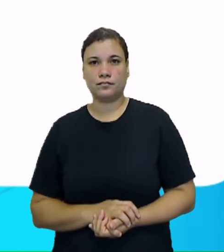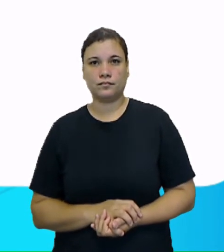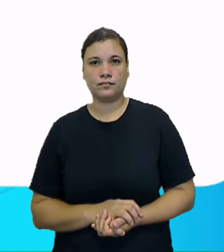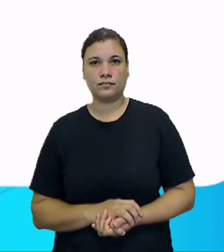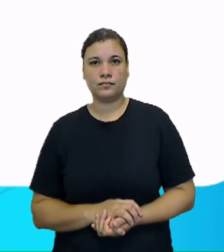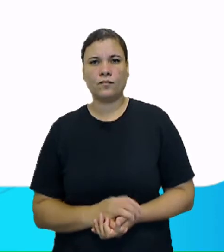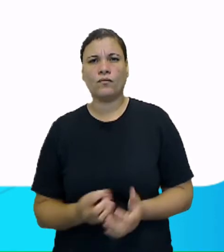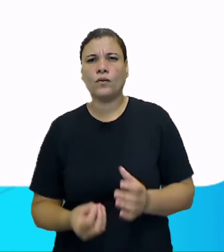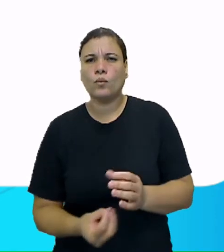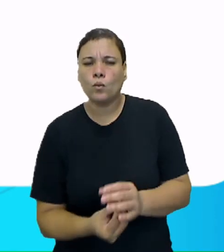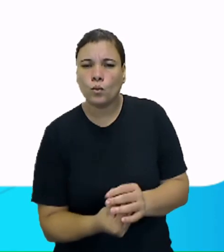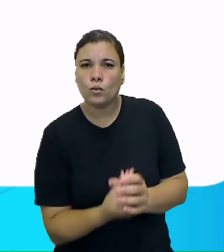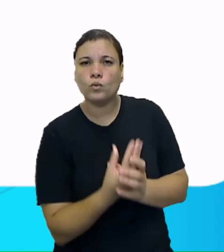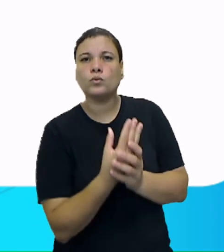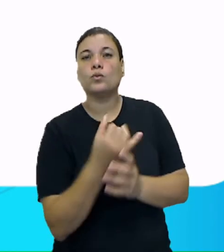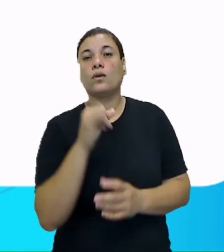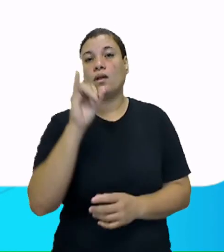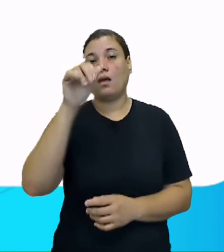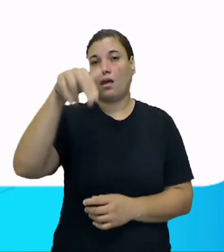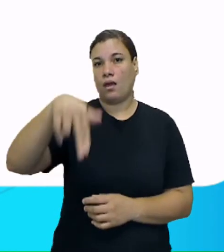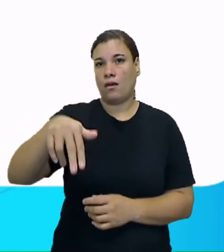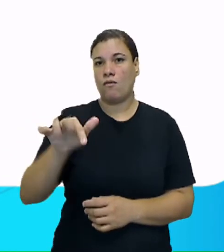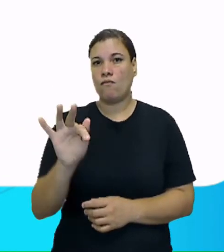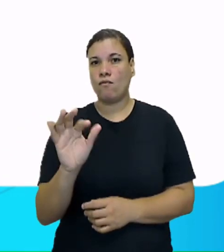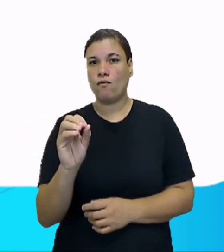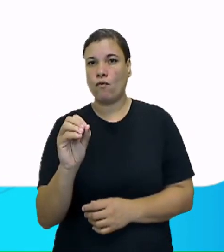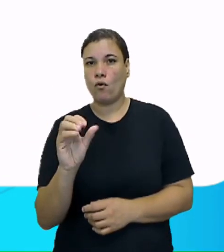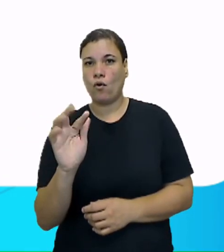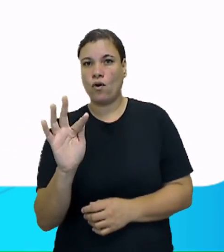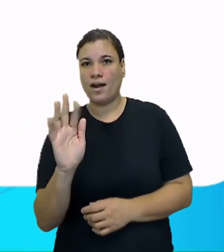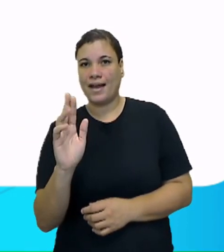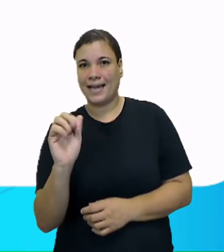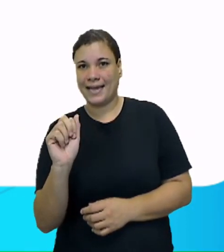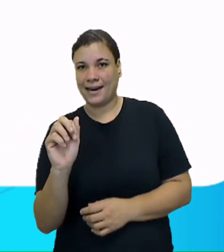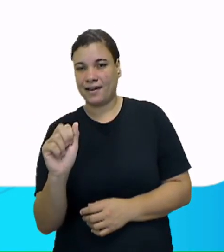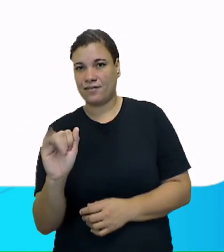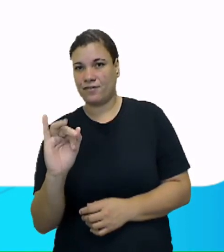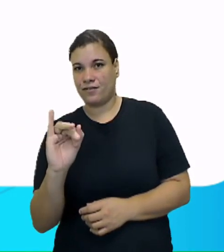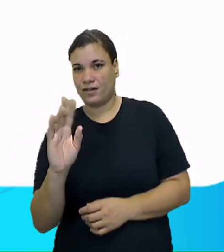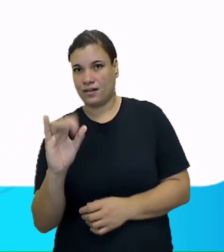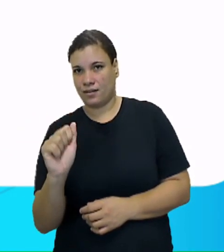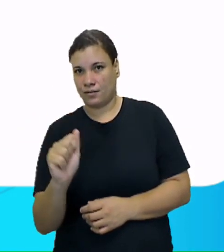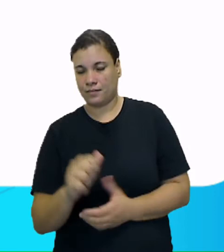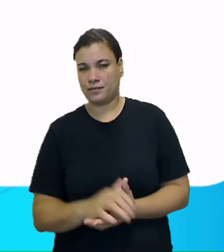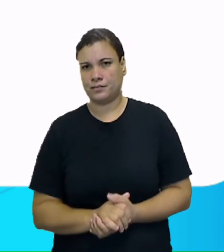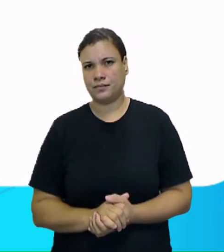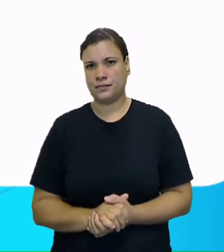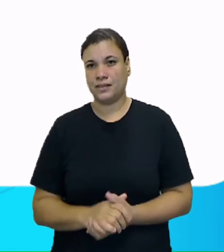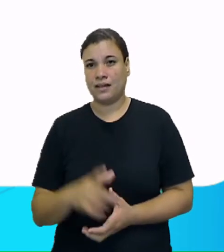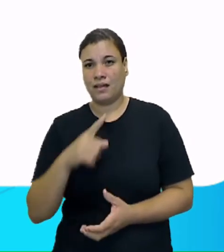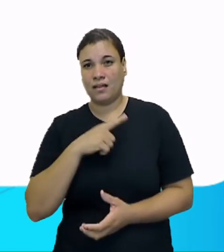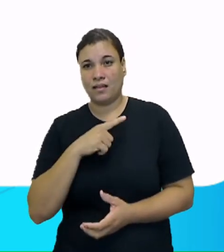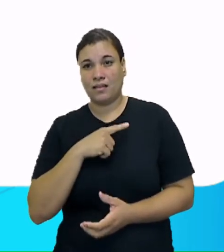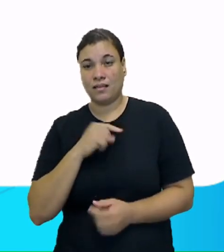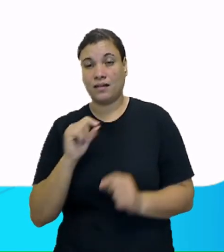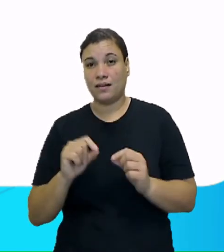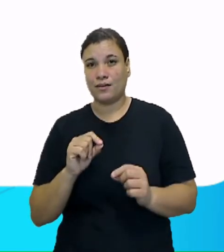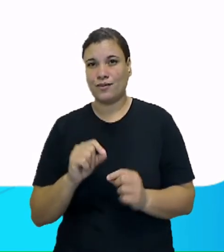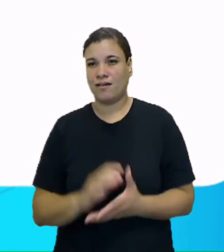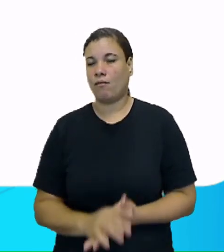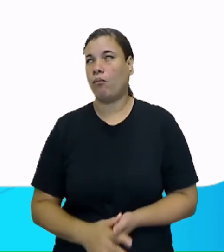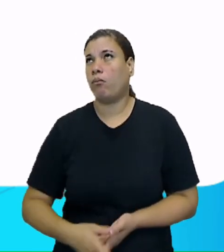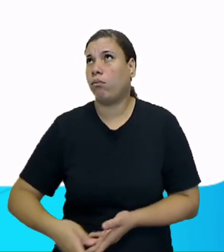Origem da infografia. A infografia tem suas raízes fixadas na